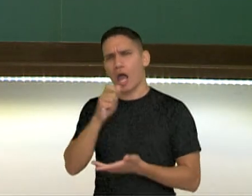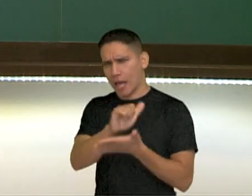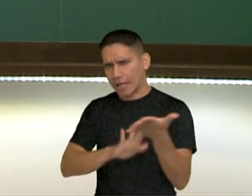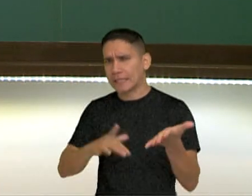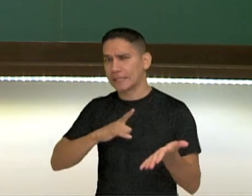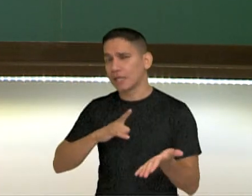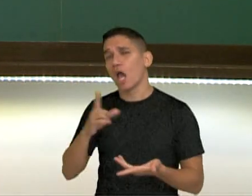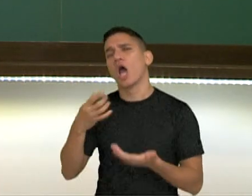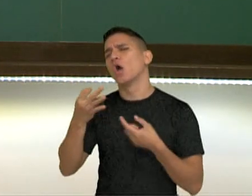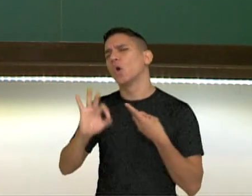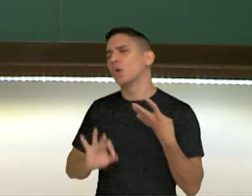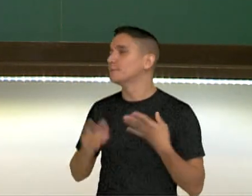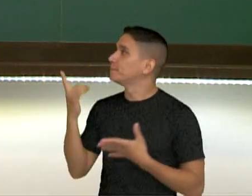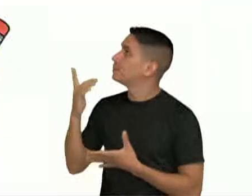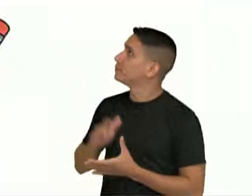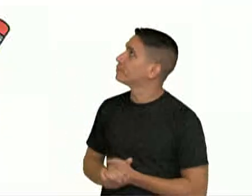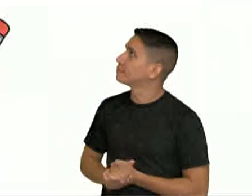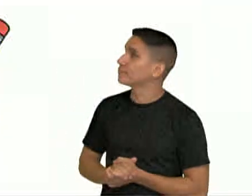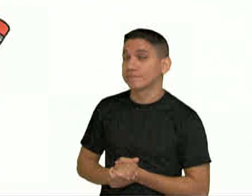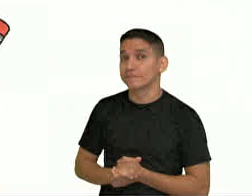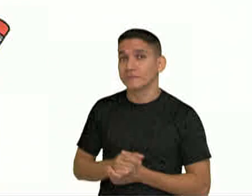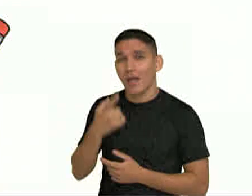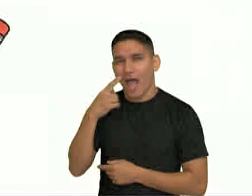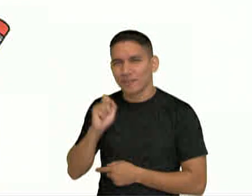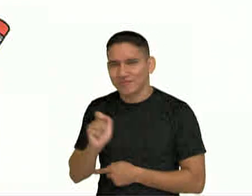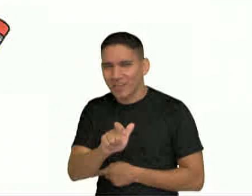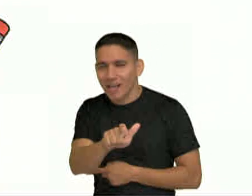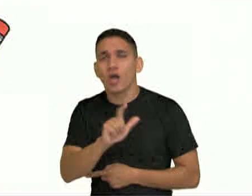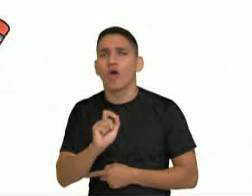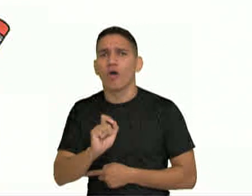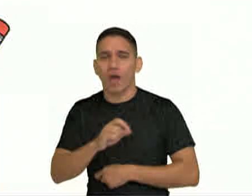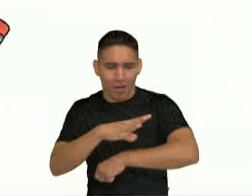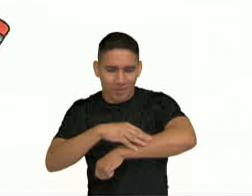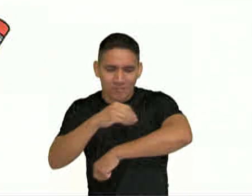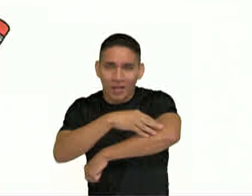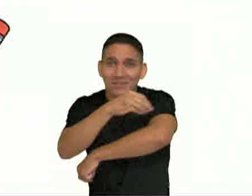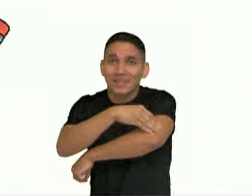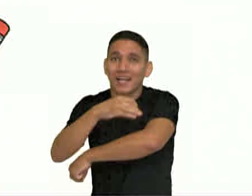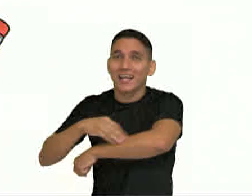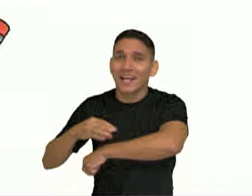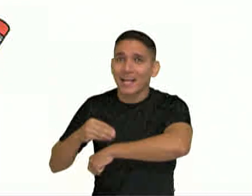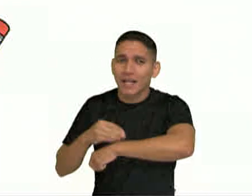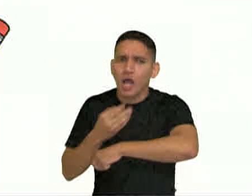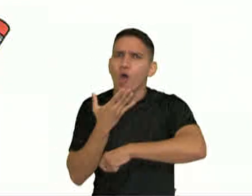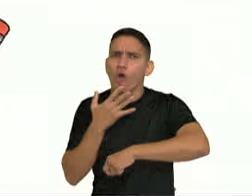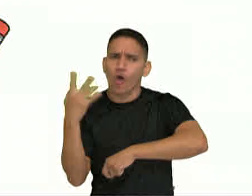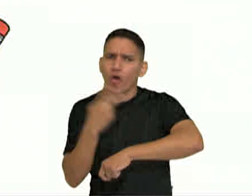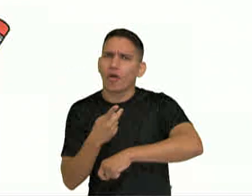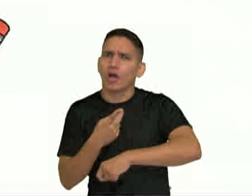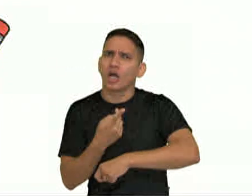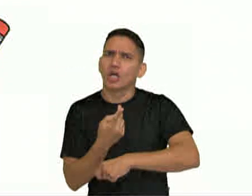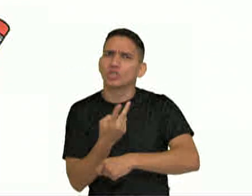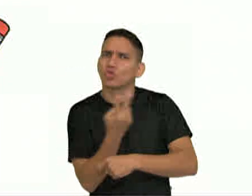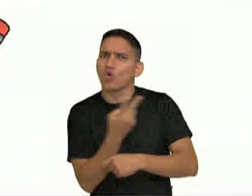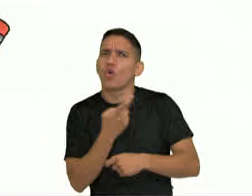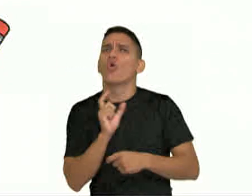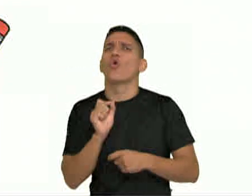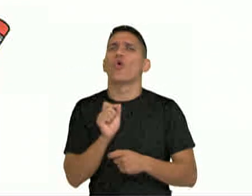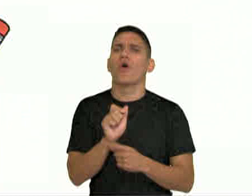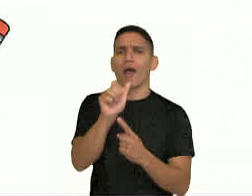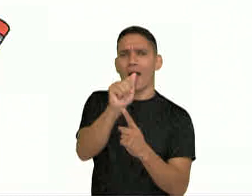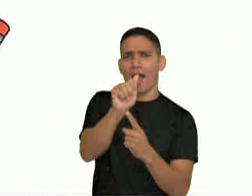só. Em camundongos, a coloração da pelagem é determinada por dois pares de genes, azão-azinho